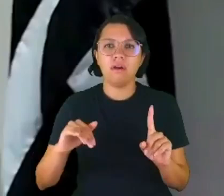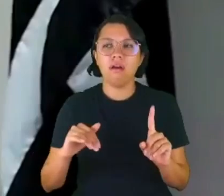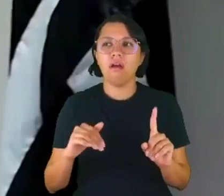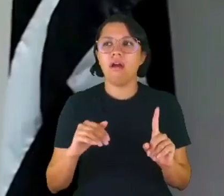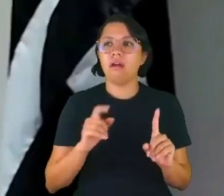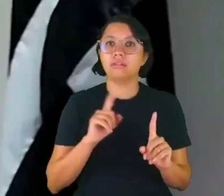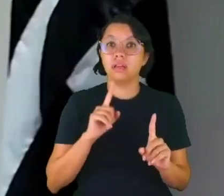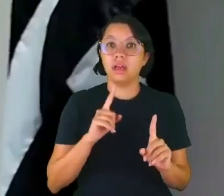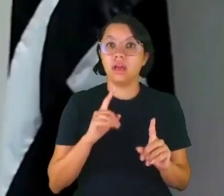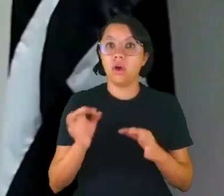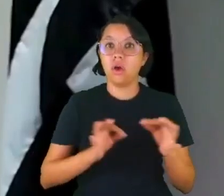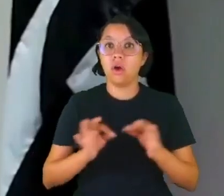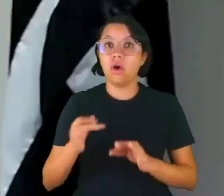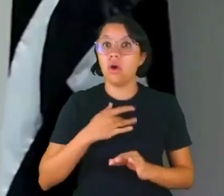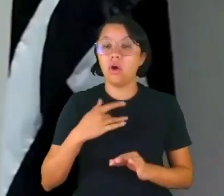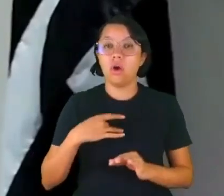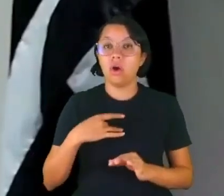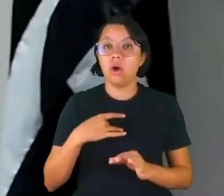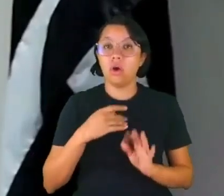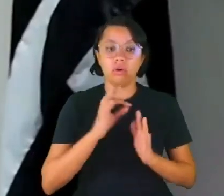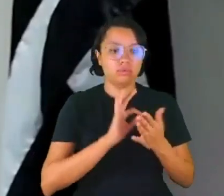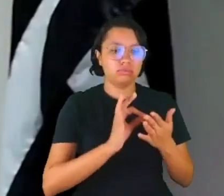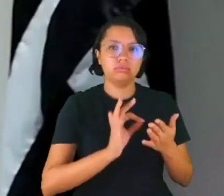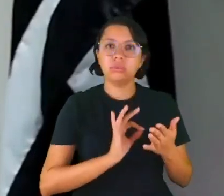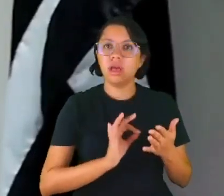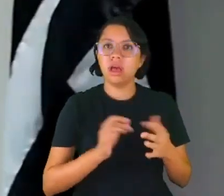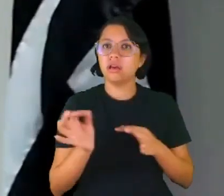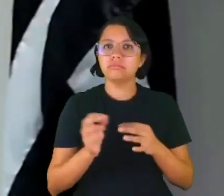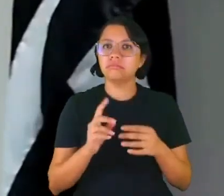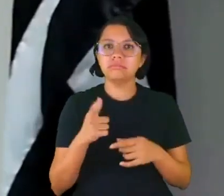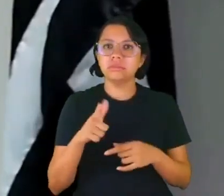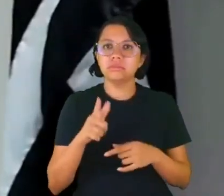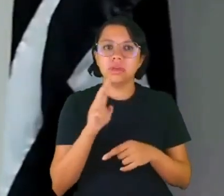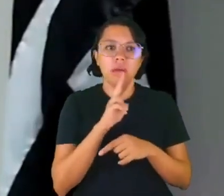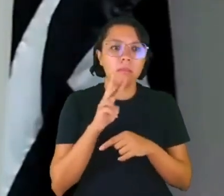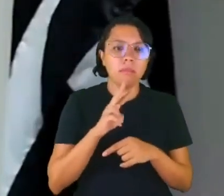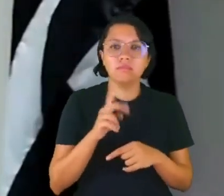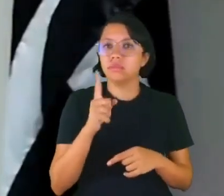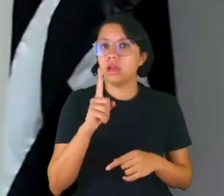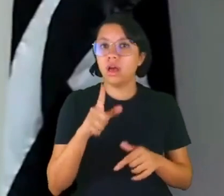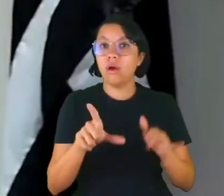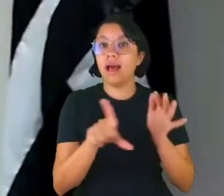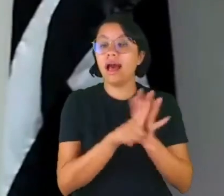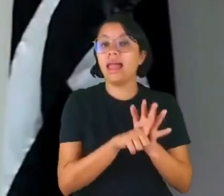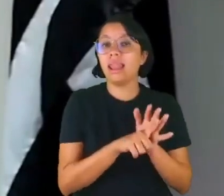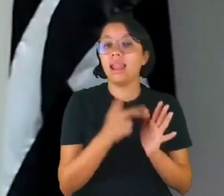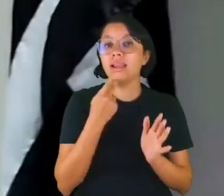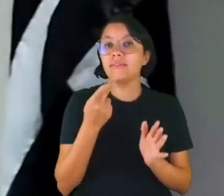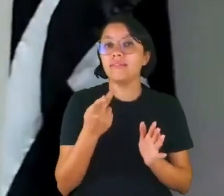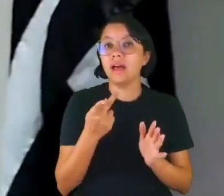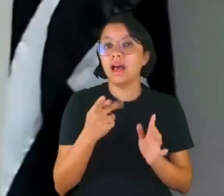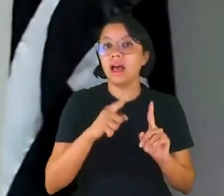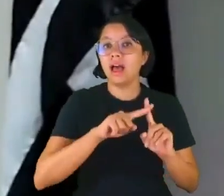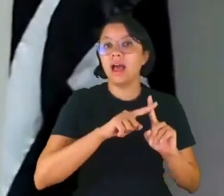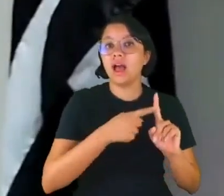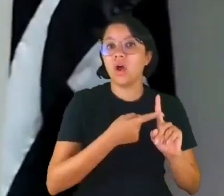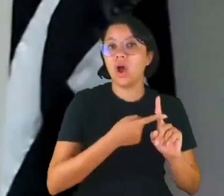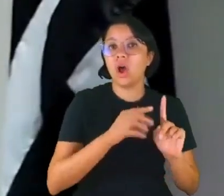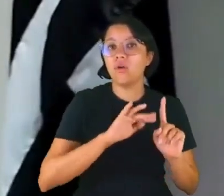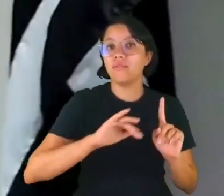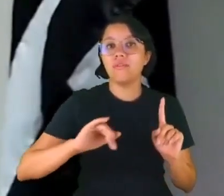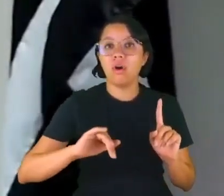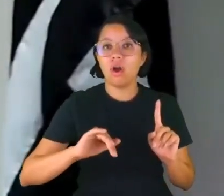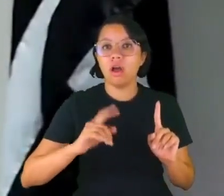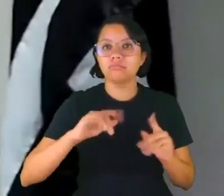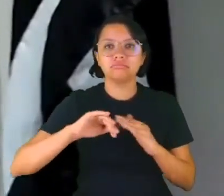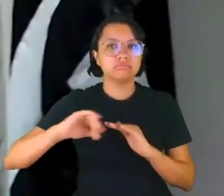lei diz que a inseminação está fora. E a recomendação da Anvisa é no sentido que